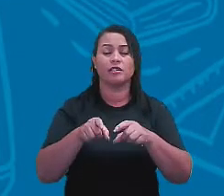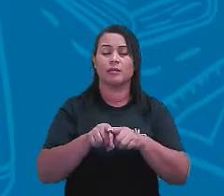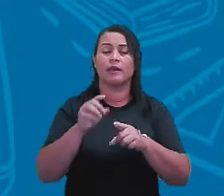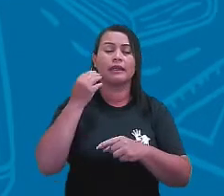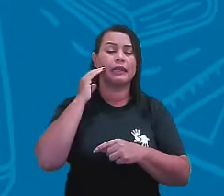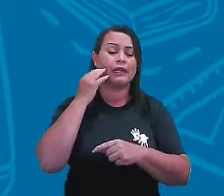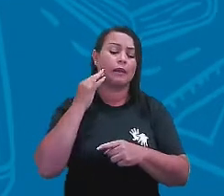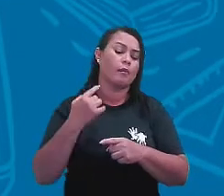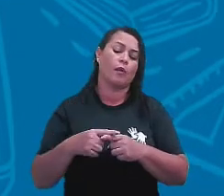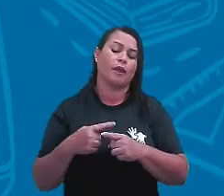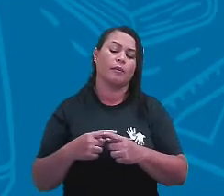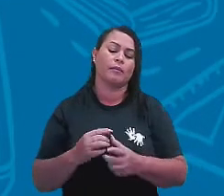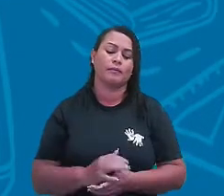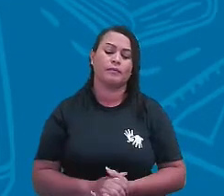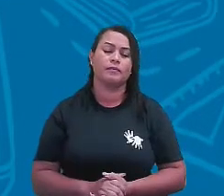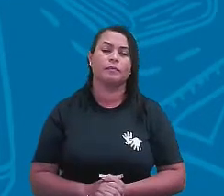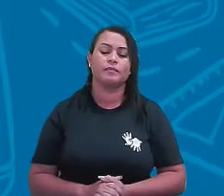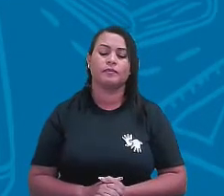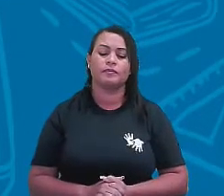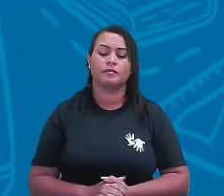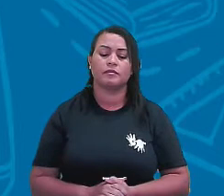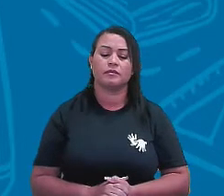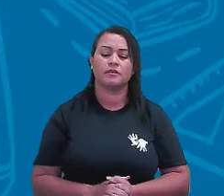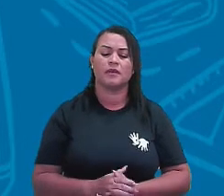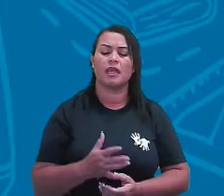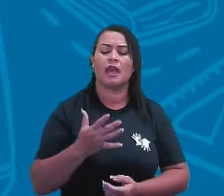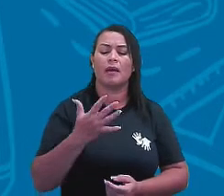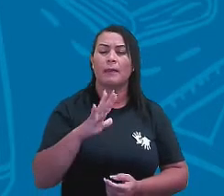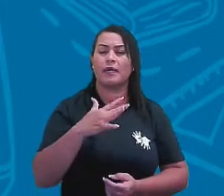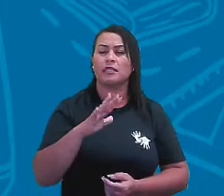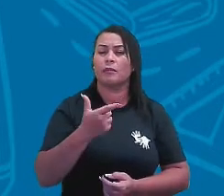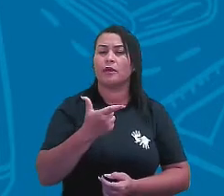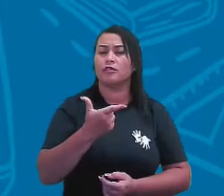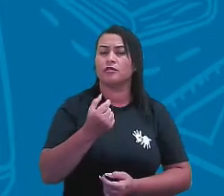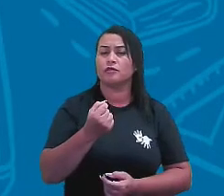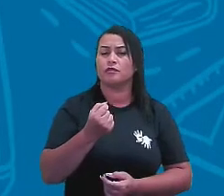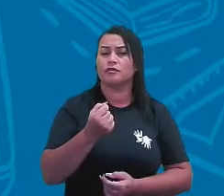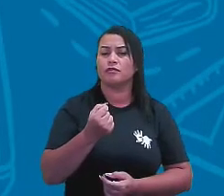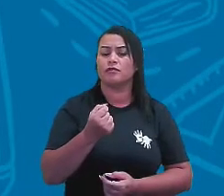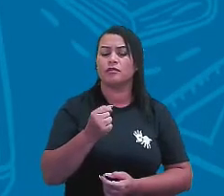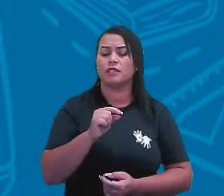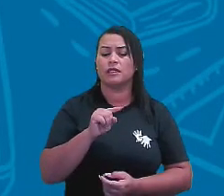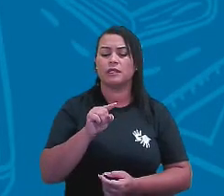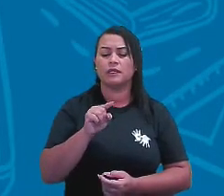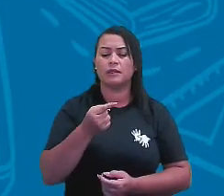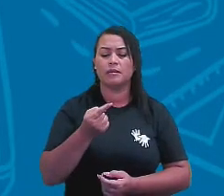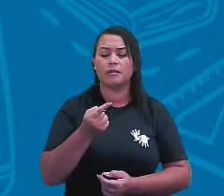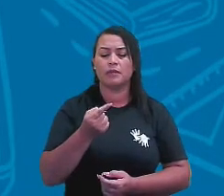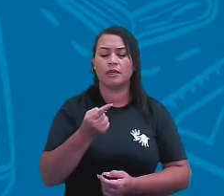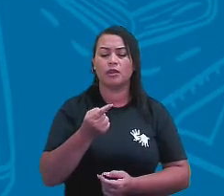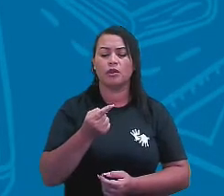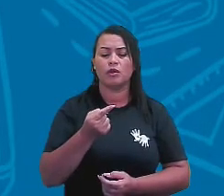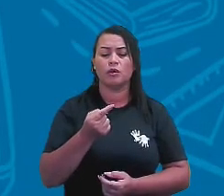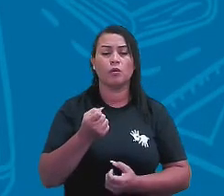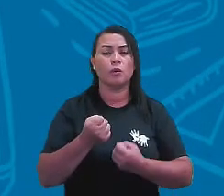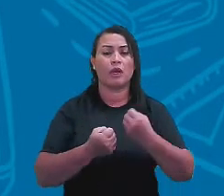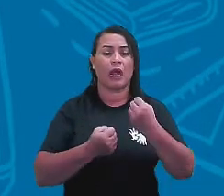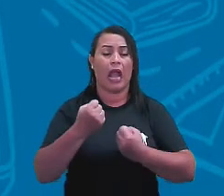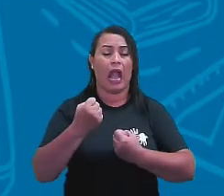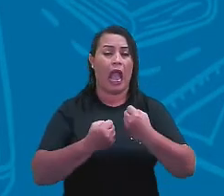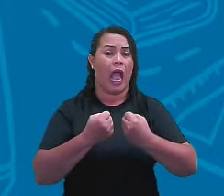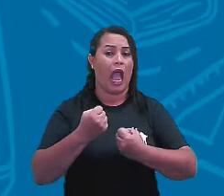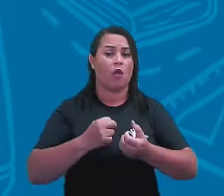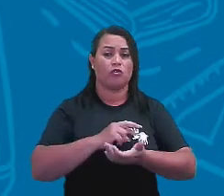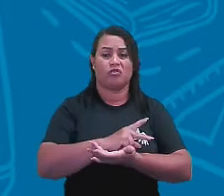entender, né? Por que esses nomes. Bora lá. Cerca de 20 mil veículos circulam diariamente pela avenida,